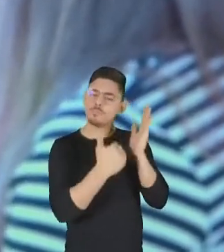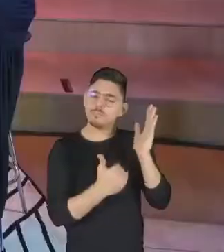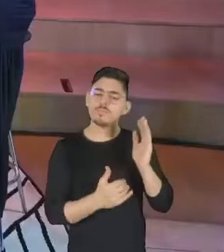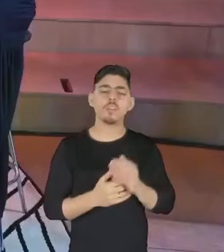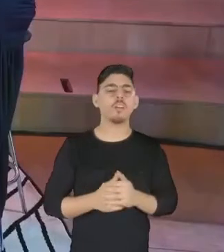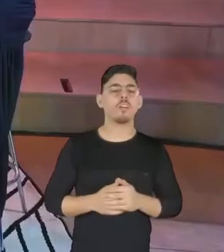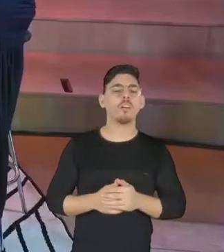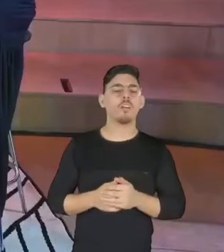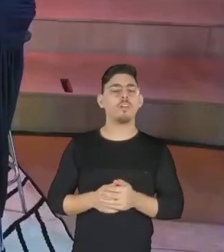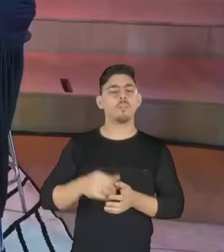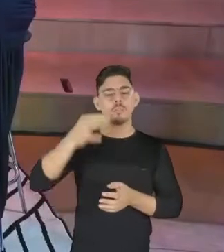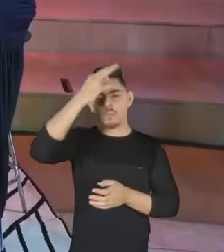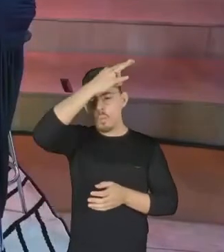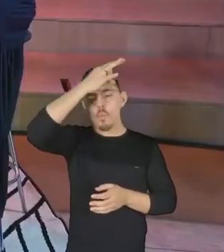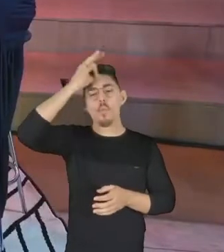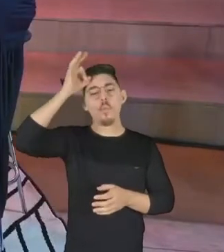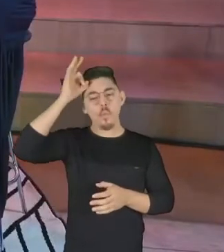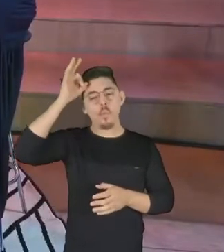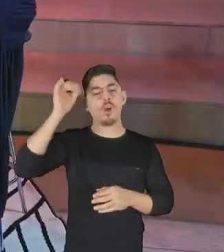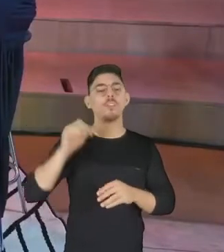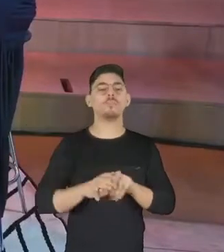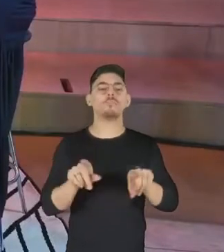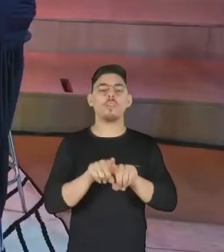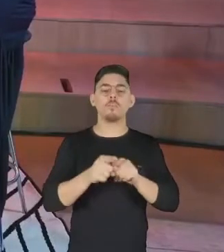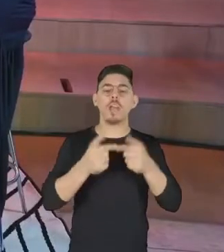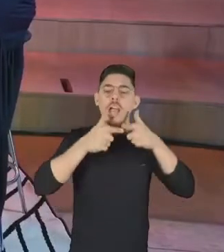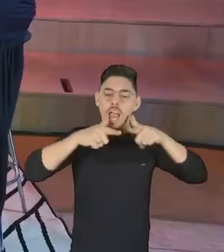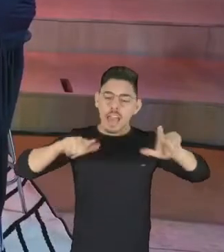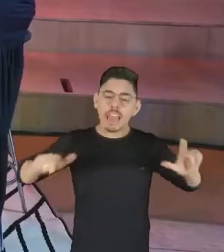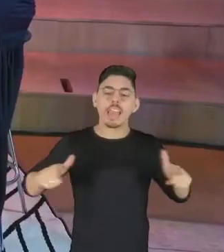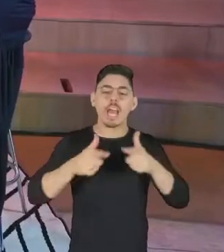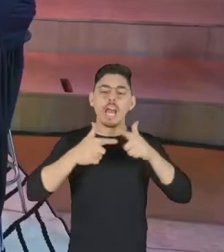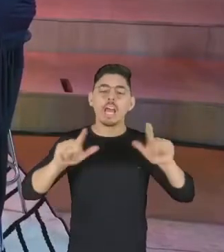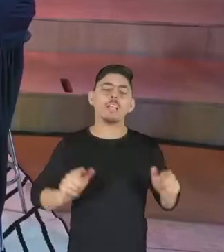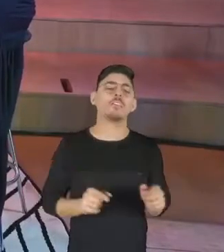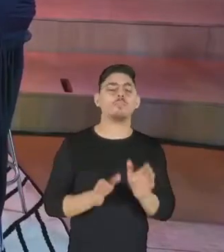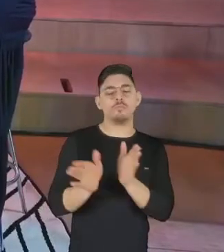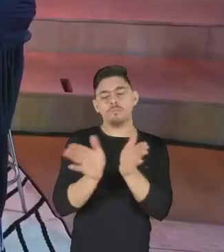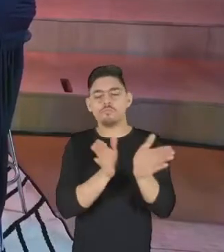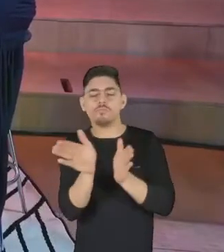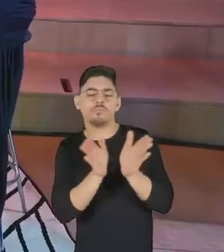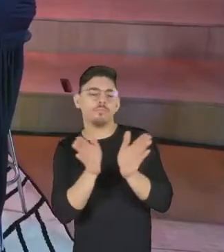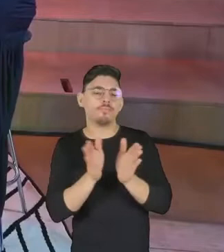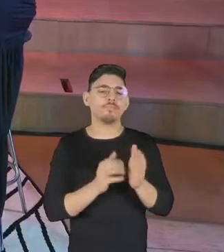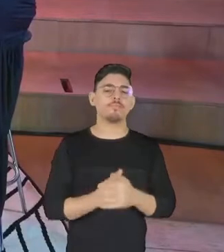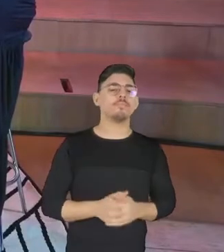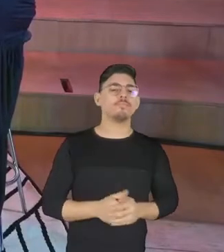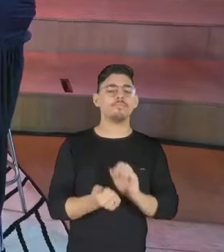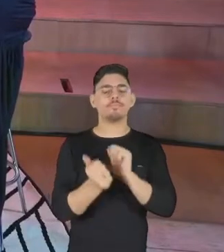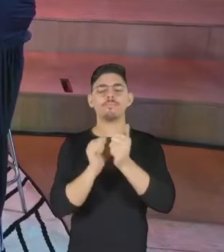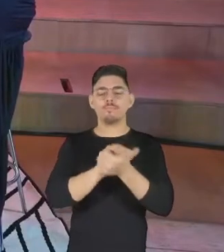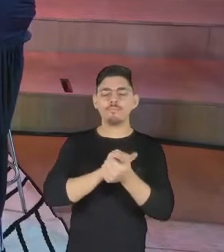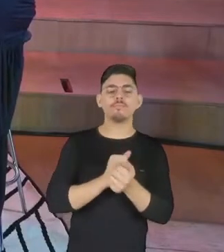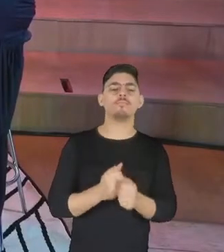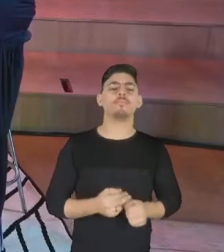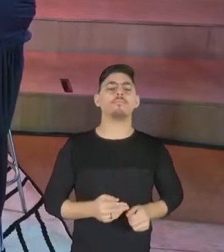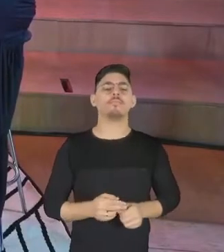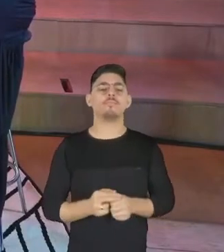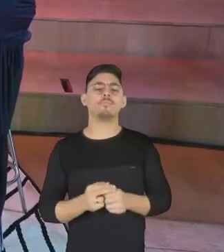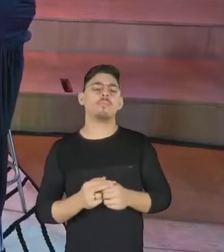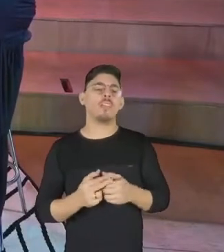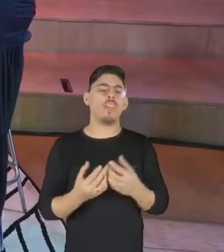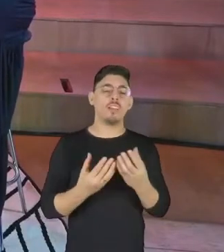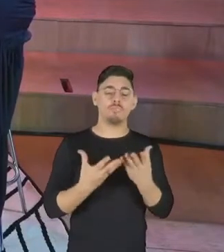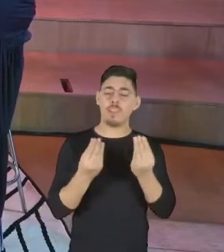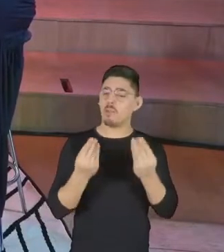linguagem diferente da linguagem presencial para uma linguagem virtual. Muitas coisas a gente não conseguiu,